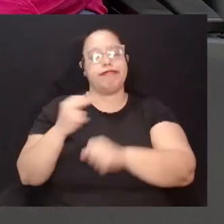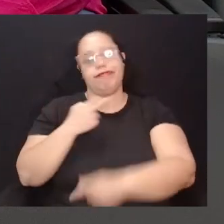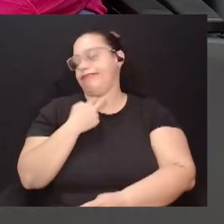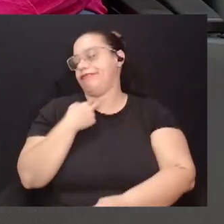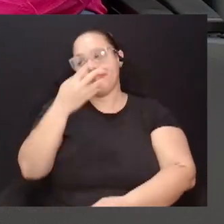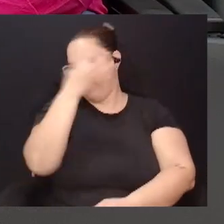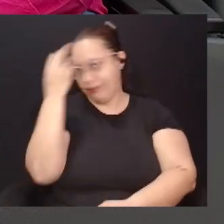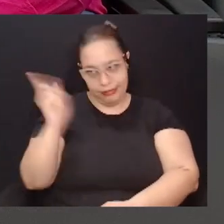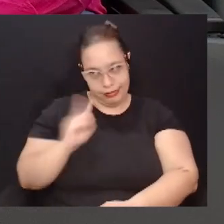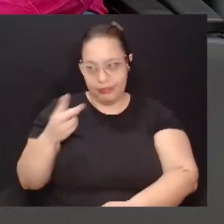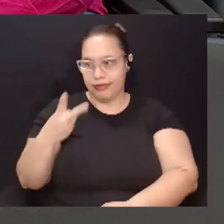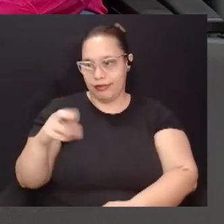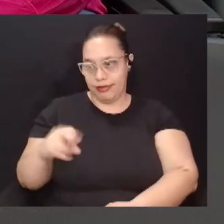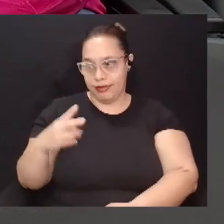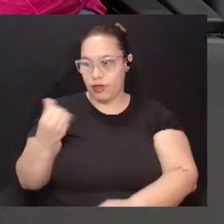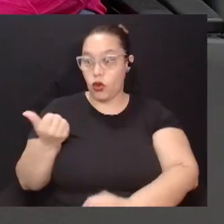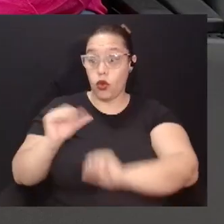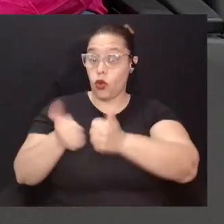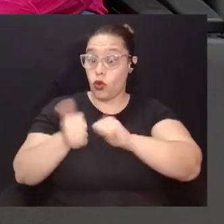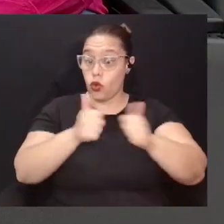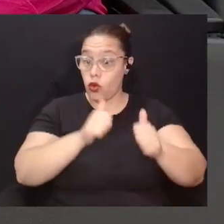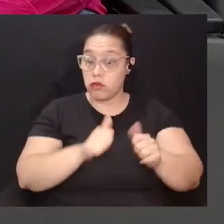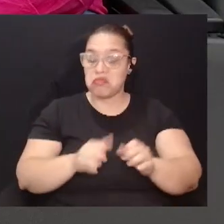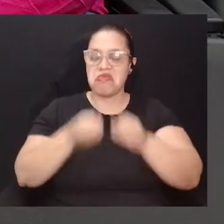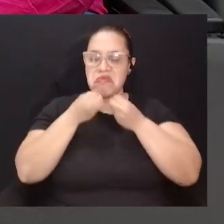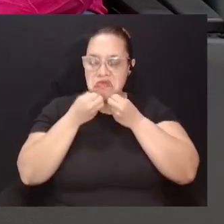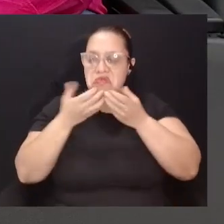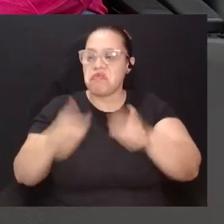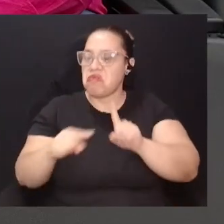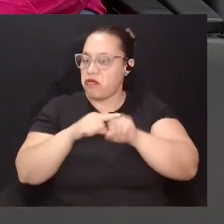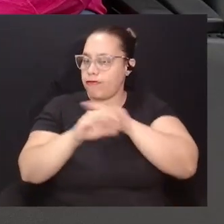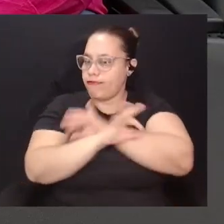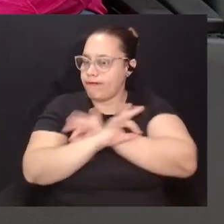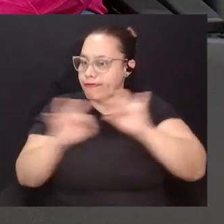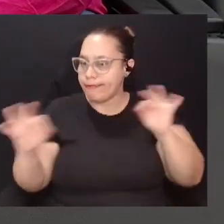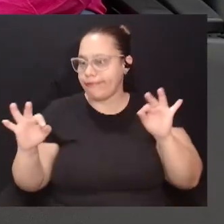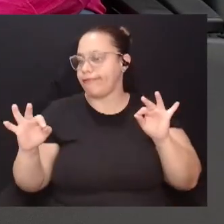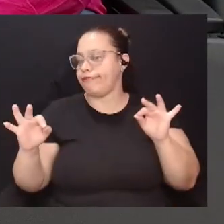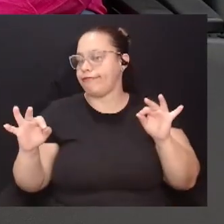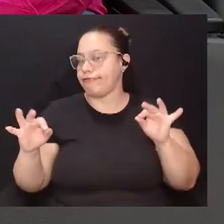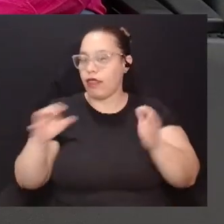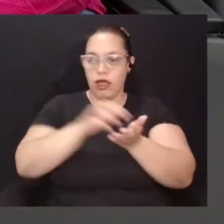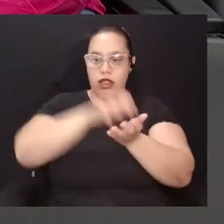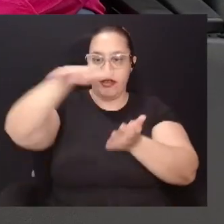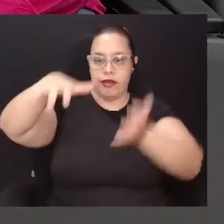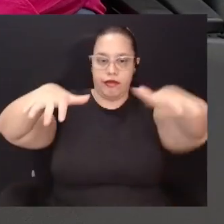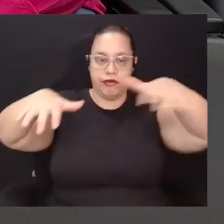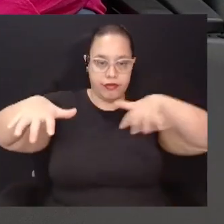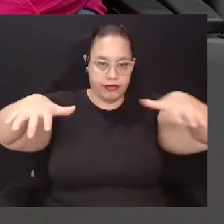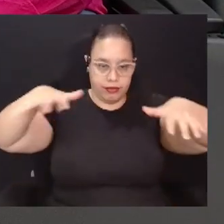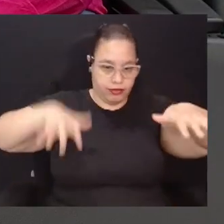pode deixar de falar do carnaval 2026, o balanço que foi super positivo, né, da